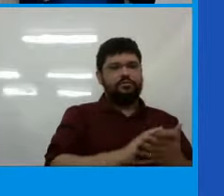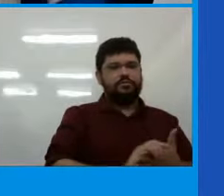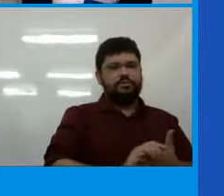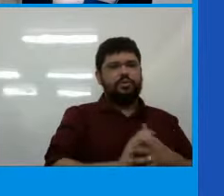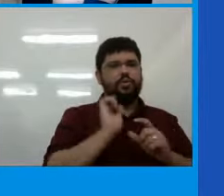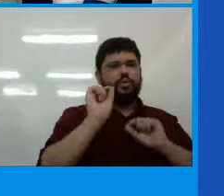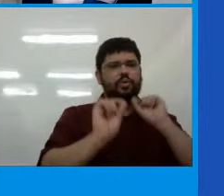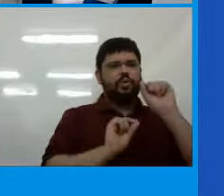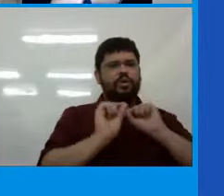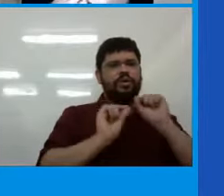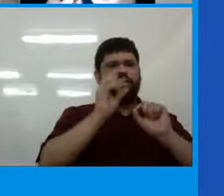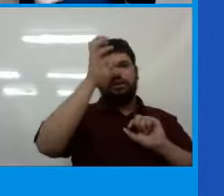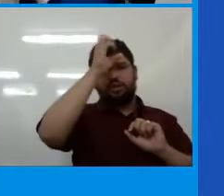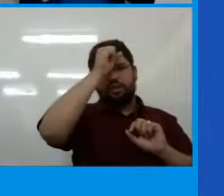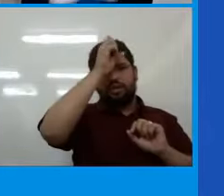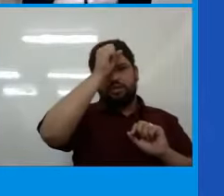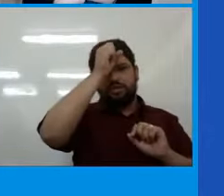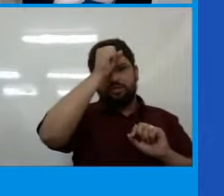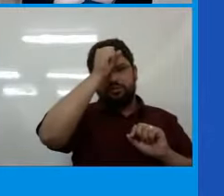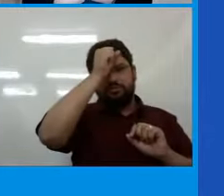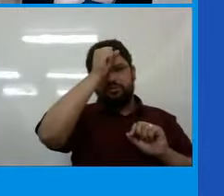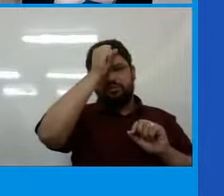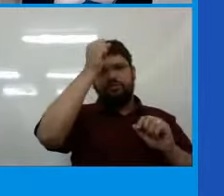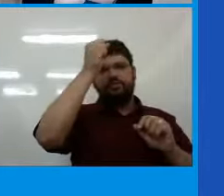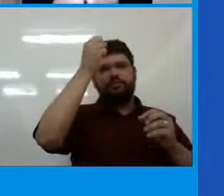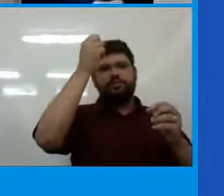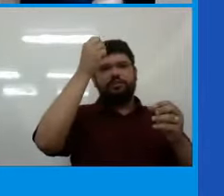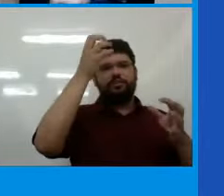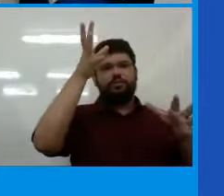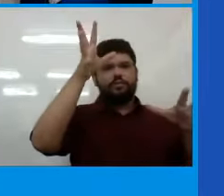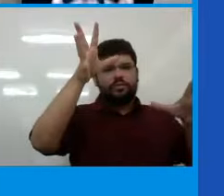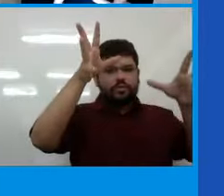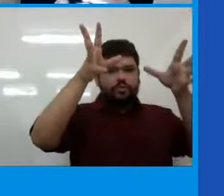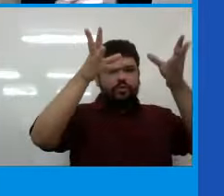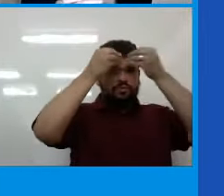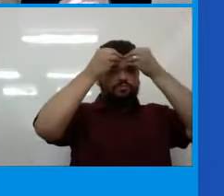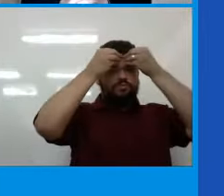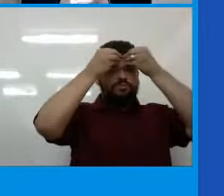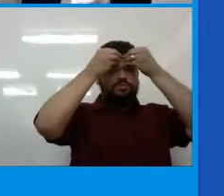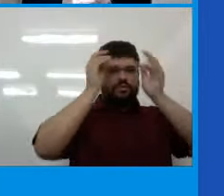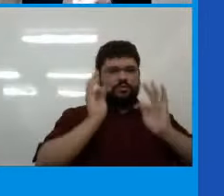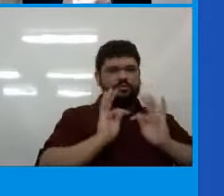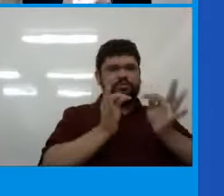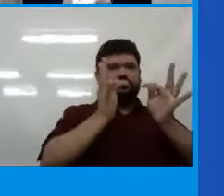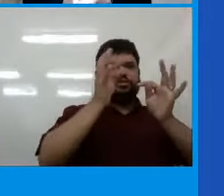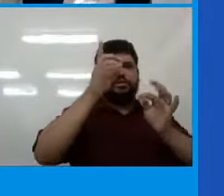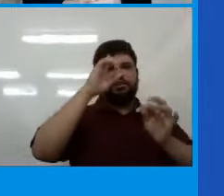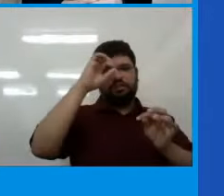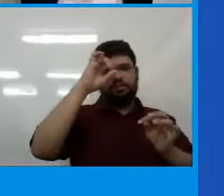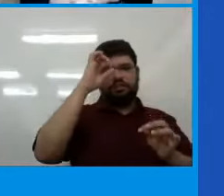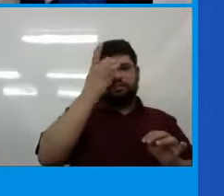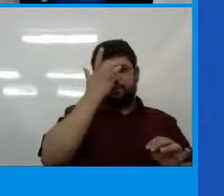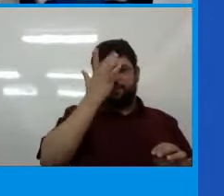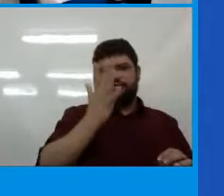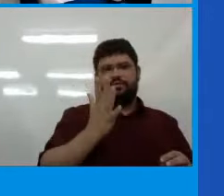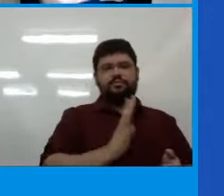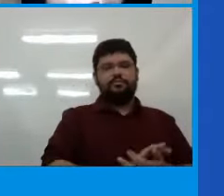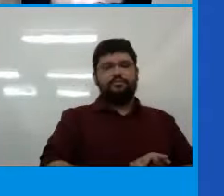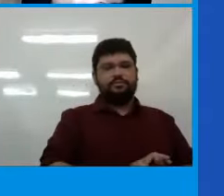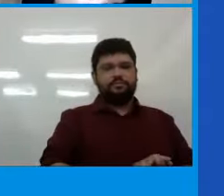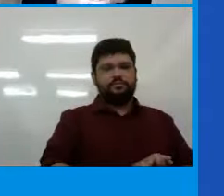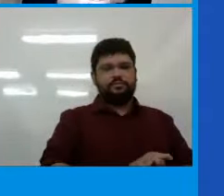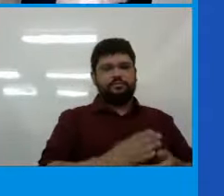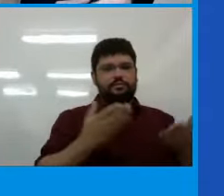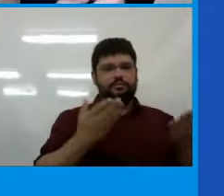gente aprendeu, o que a gente incorporou de vivência tecnológica vai tornar o nosso dia a dia ainda mais facilitado. Então, vamos falar um